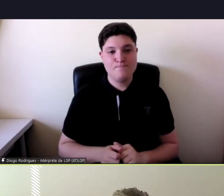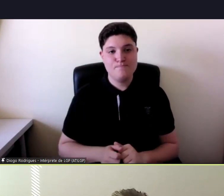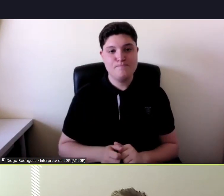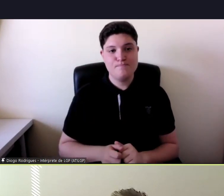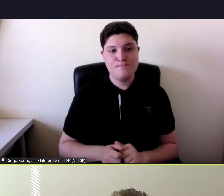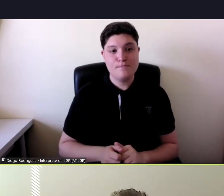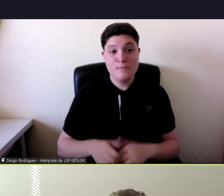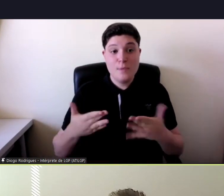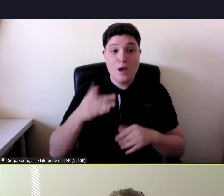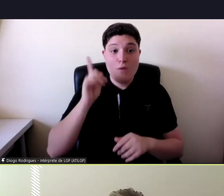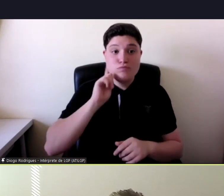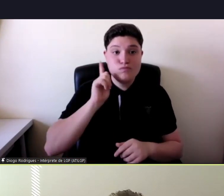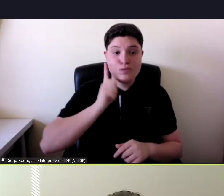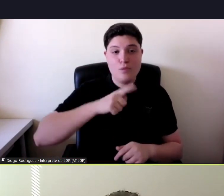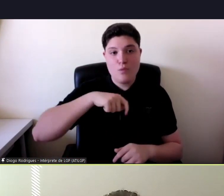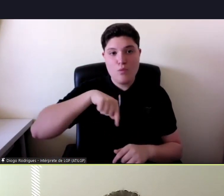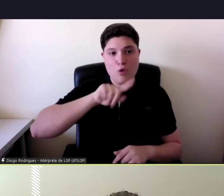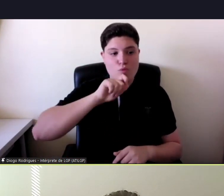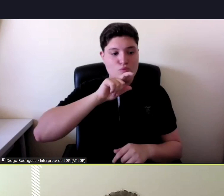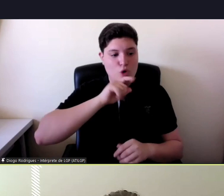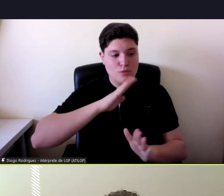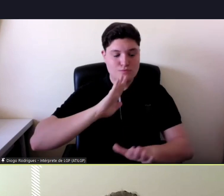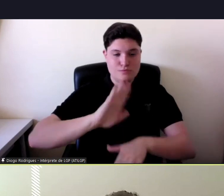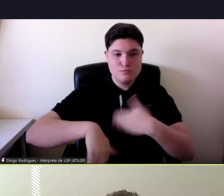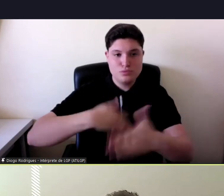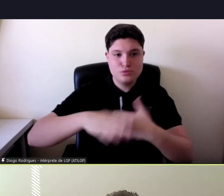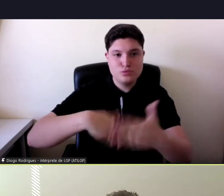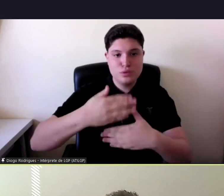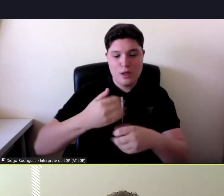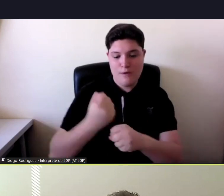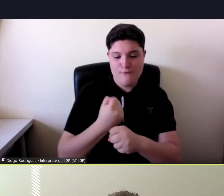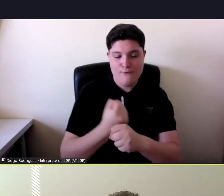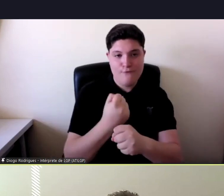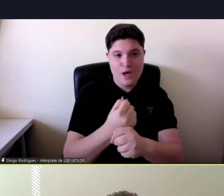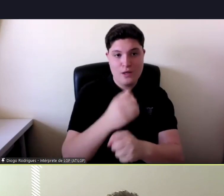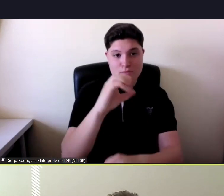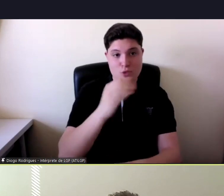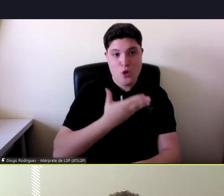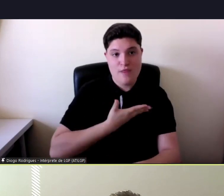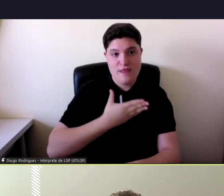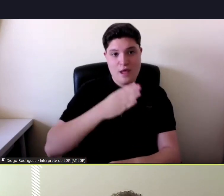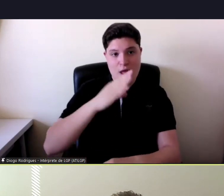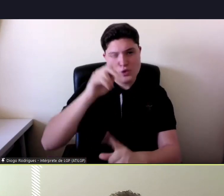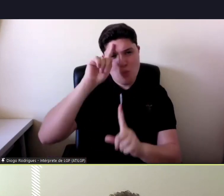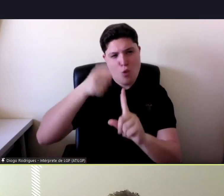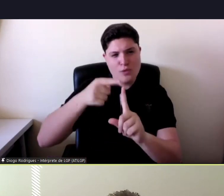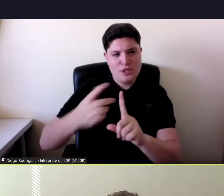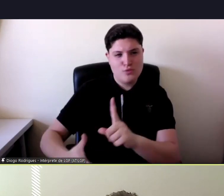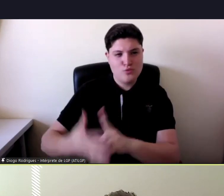realmente acelerar o percurso na concretização destes mesmos ODS. Para isso foram